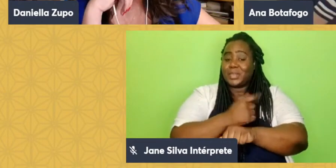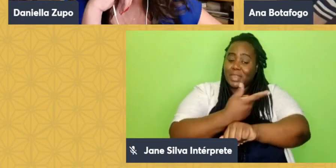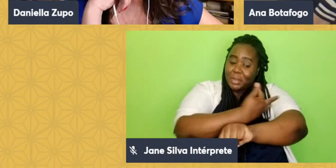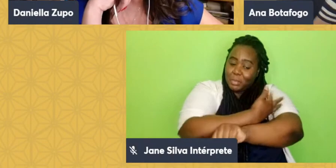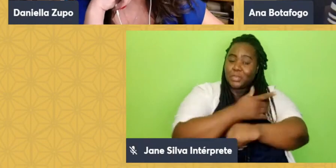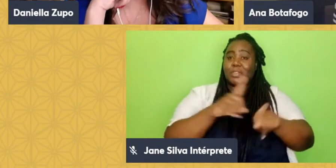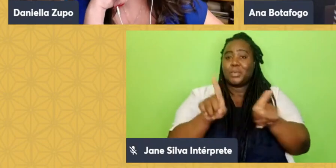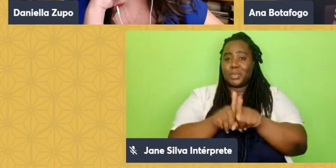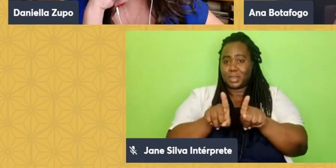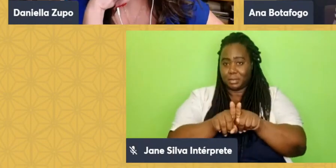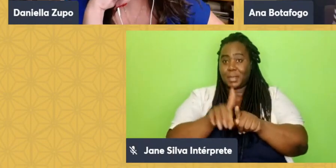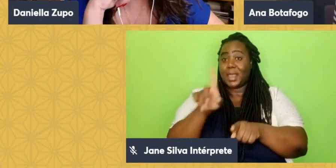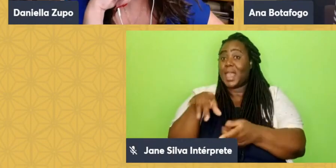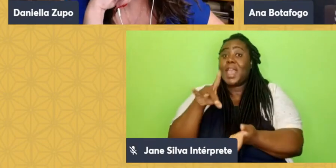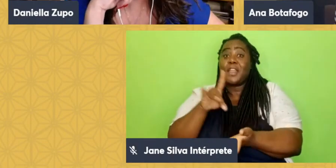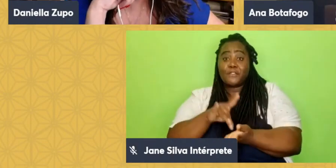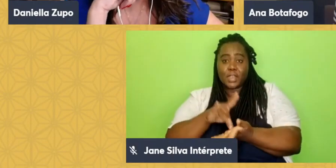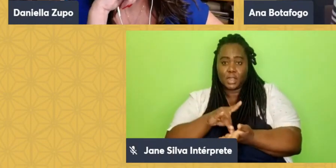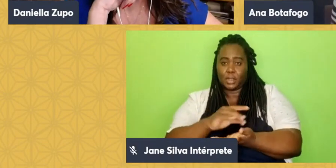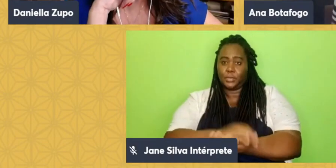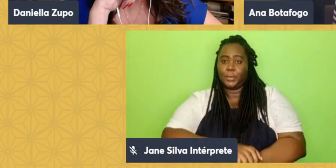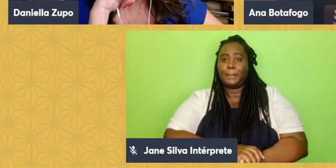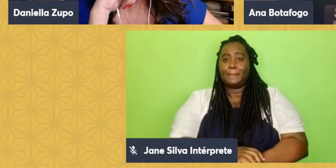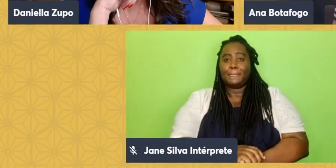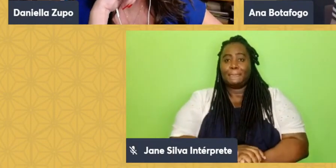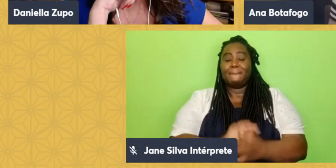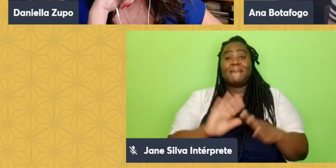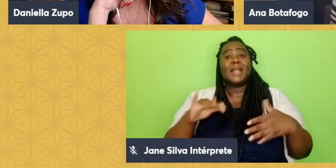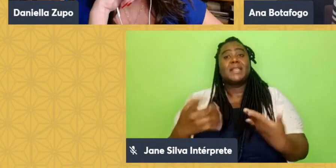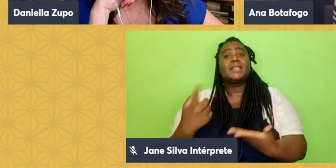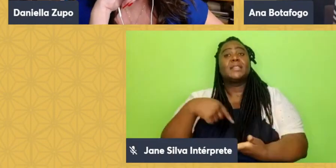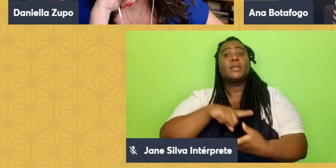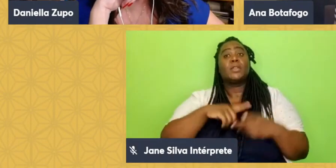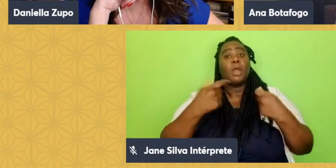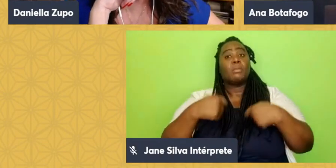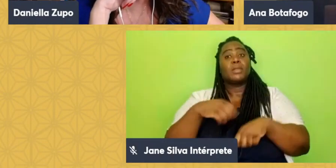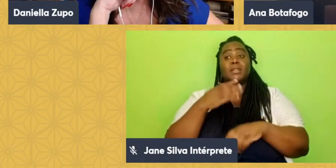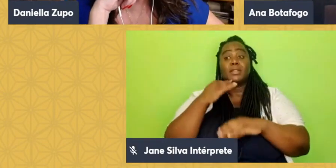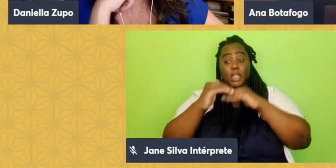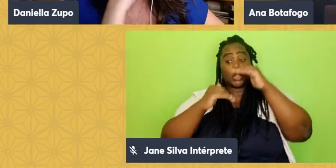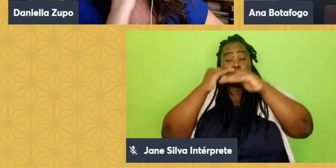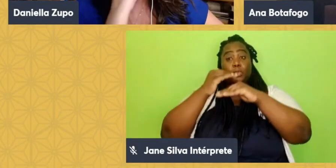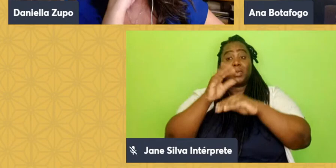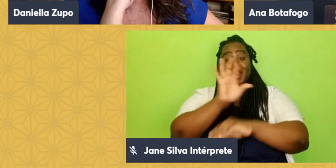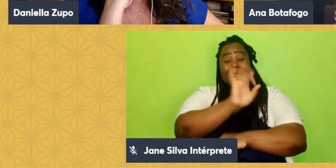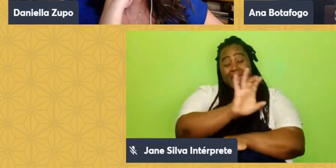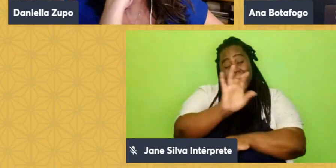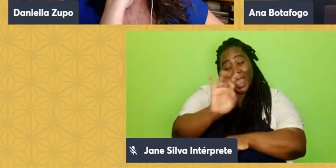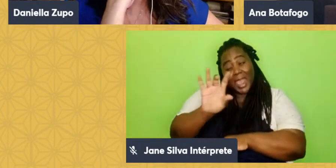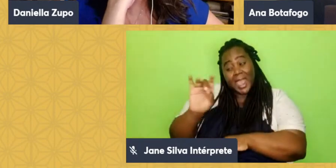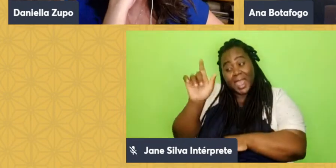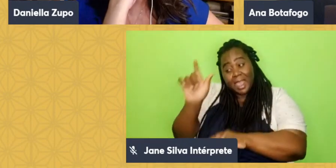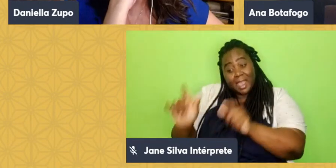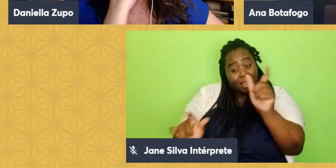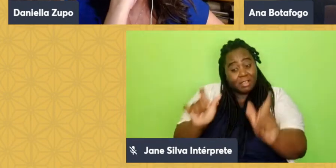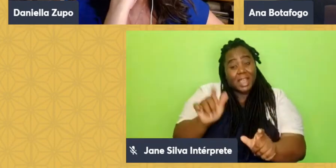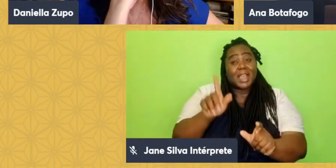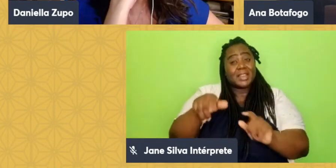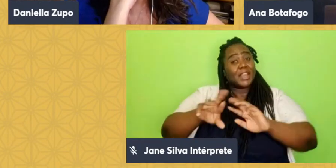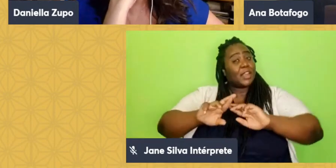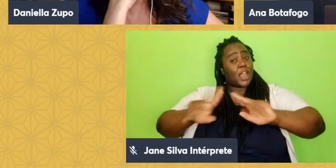Isso é verdade mas aí a gente precisa levar um pouco que cada ser cada indivíduo é diferente